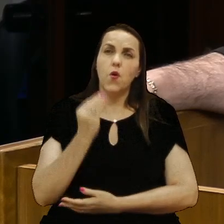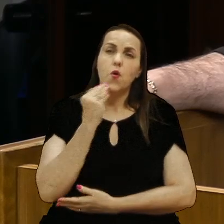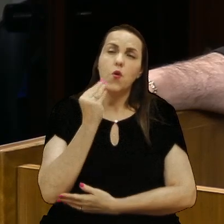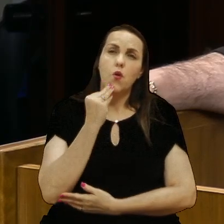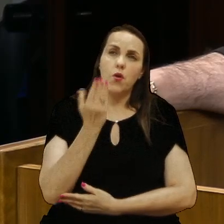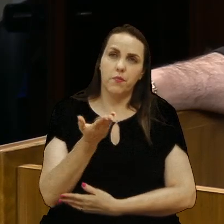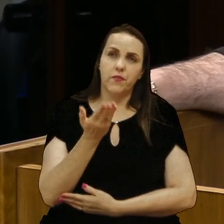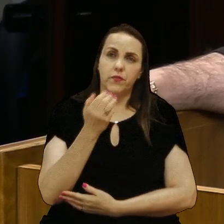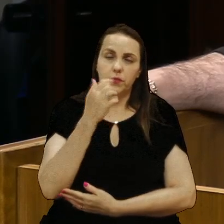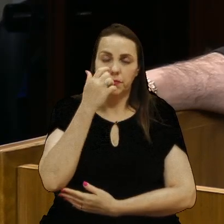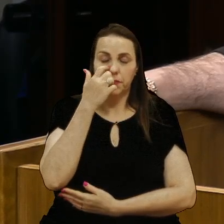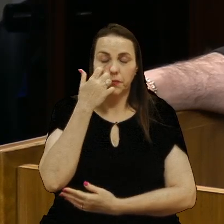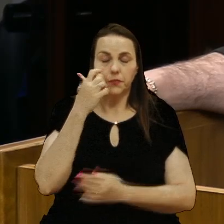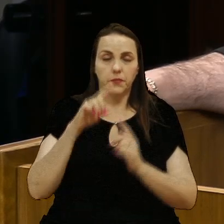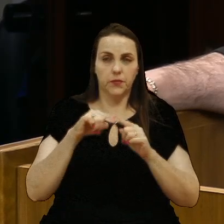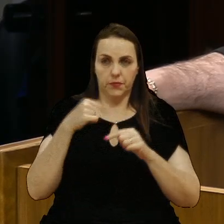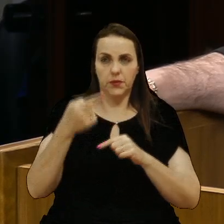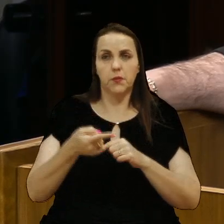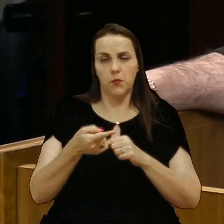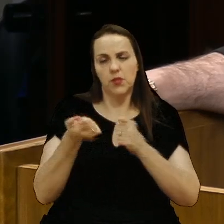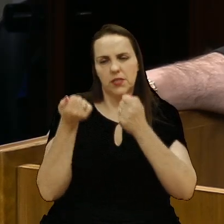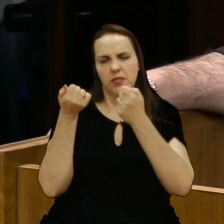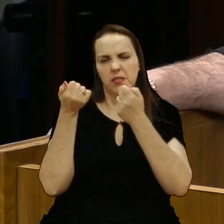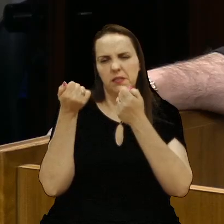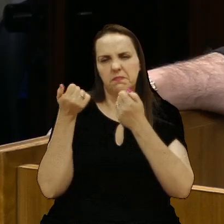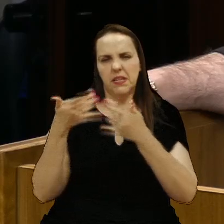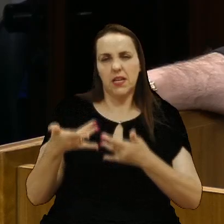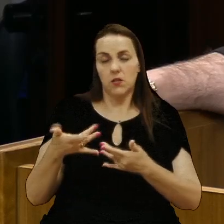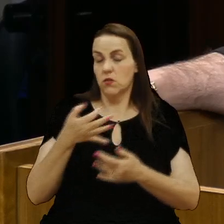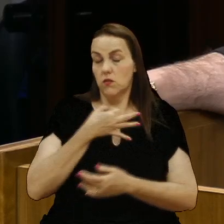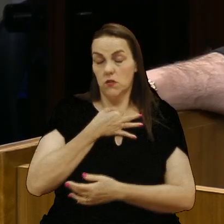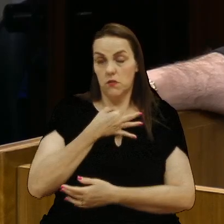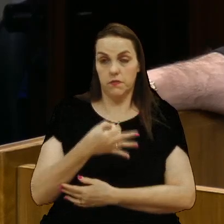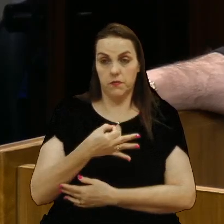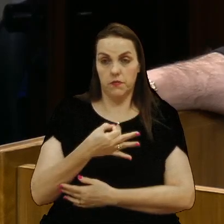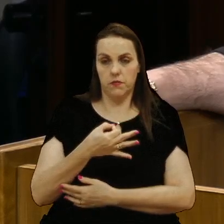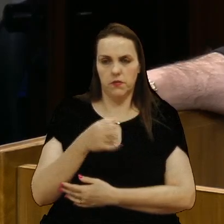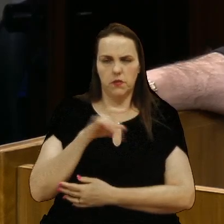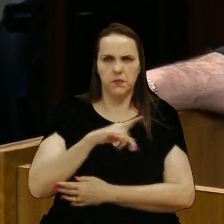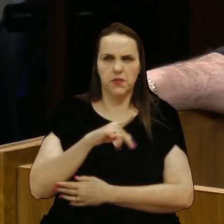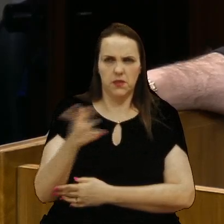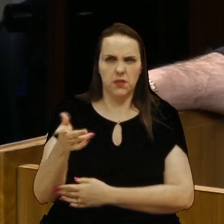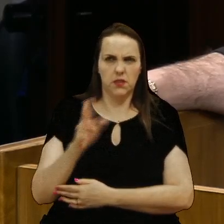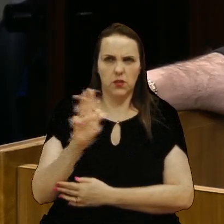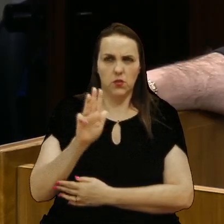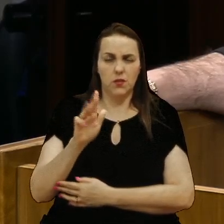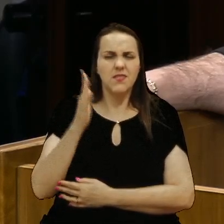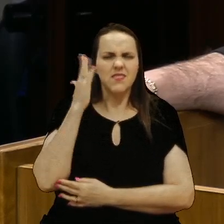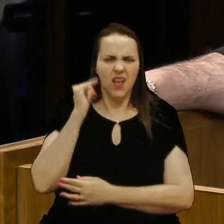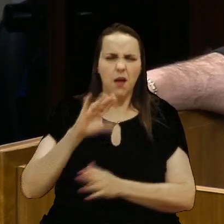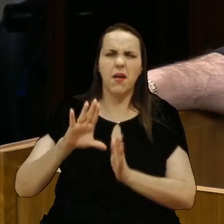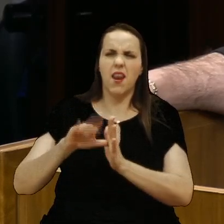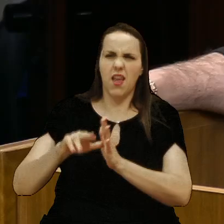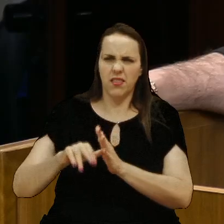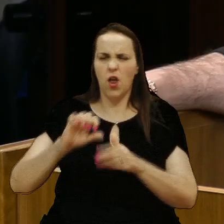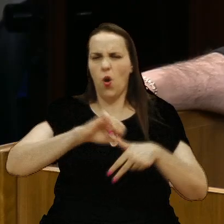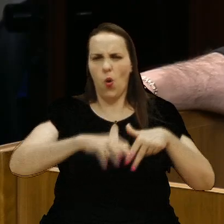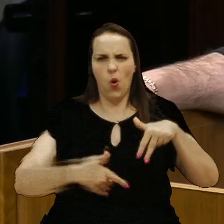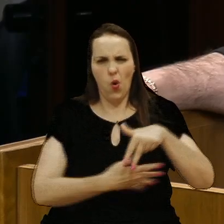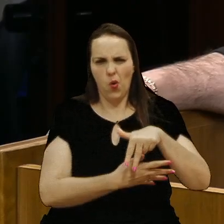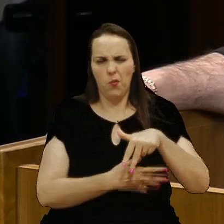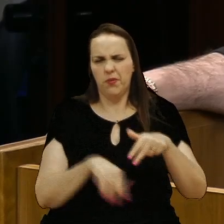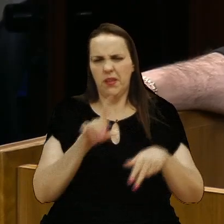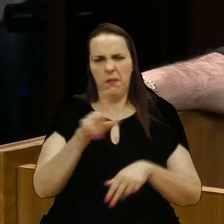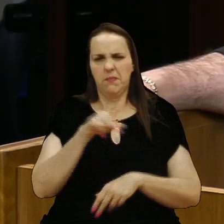Obviamente, depois dessa fala esdrúxula do atual presidente, que a gente sabe que é um ladrão corrupto e nem deveria estar